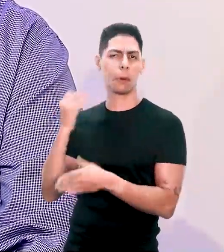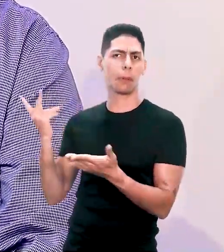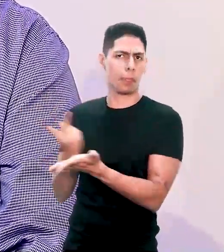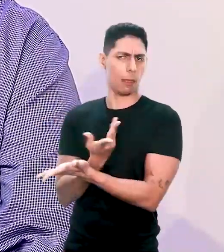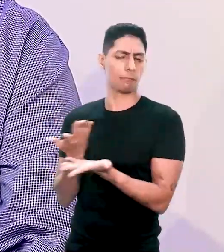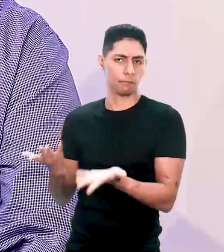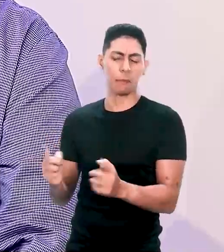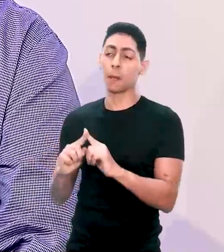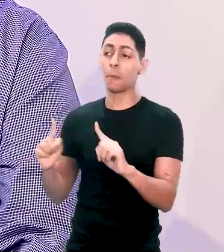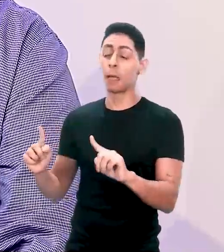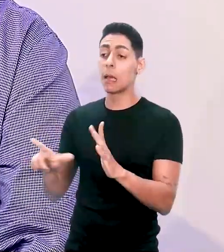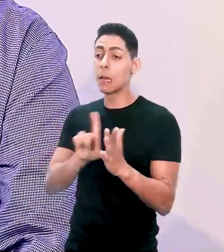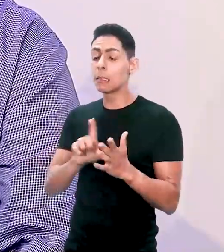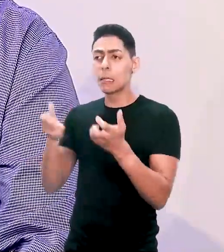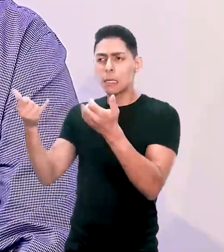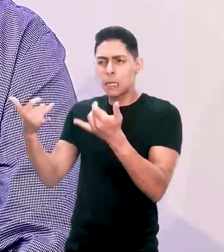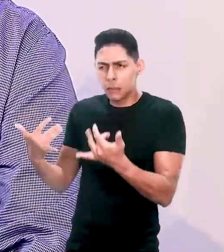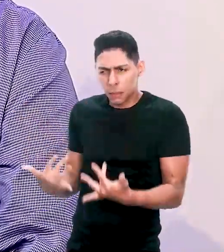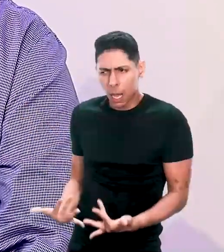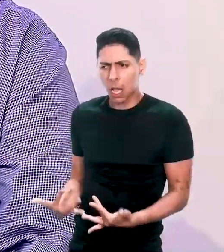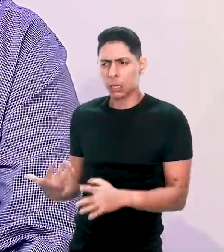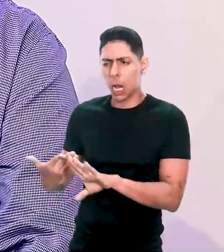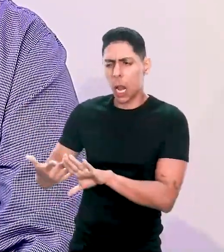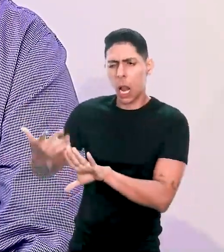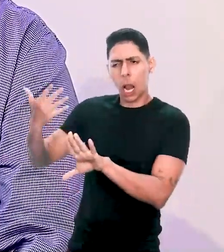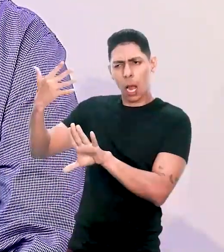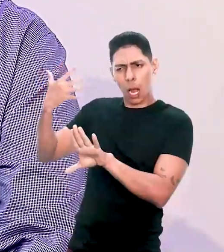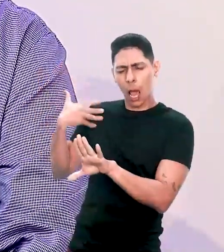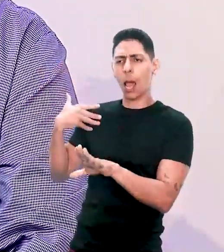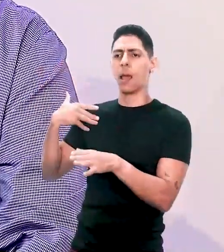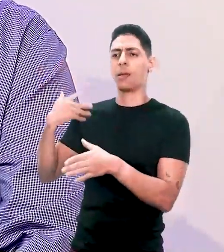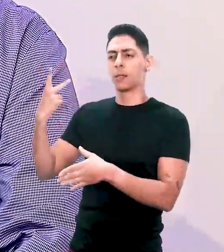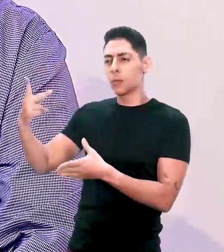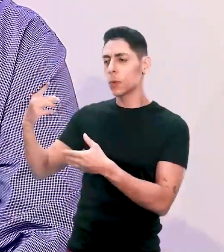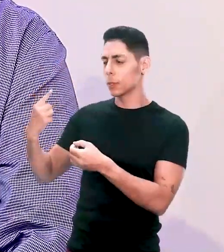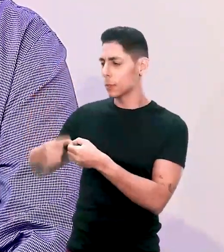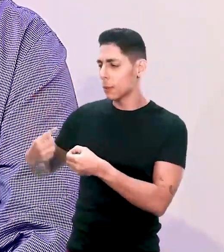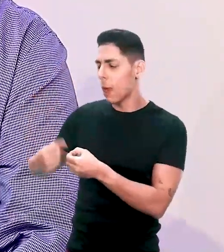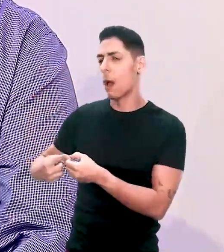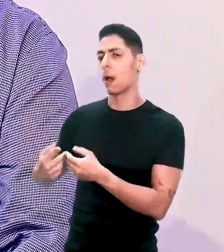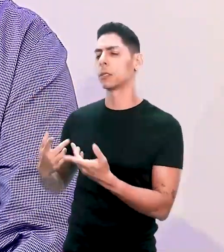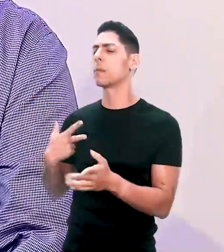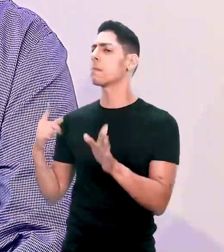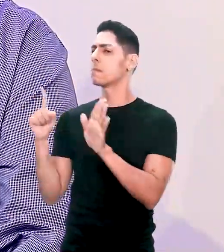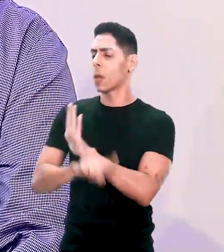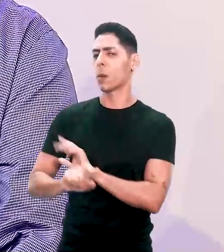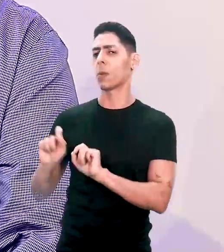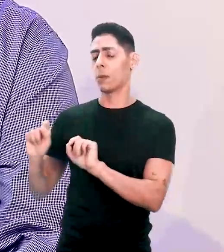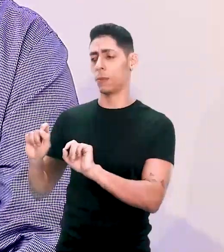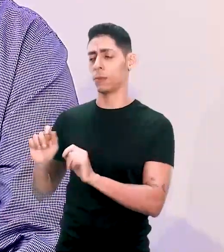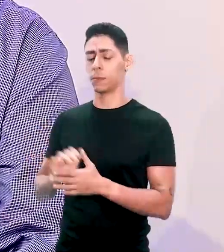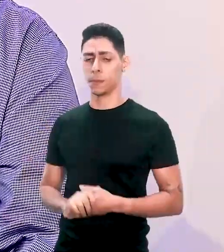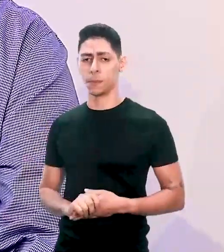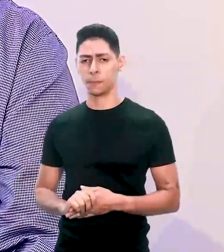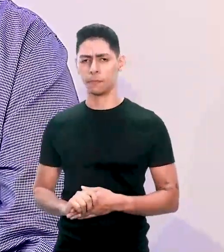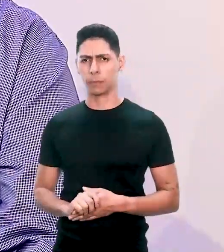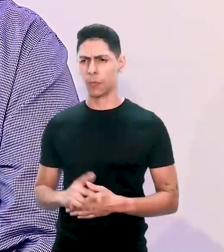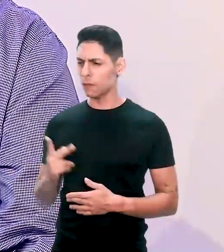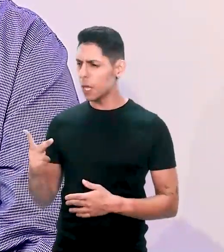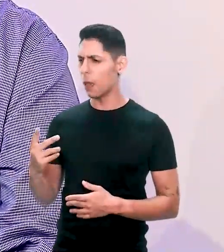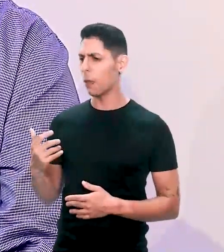banco, mas eu queria voltar lá atrás, lá na Cidade Baixa, e te perguntar o seguinte aqui. Você tinha